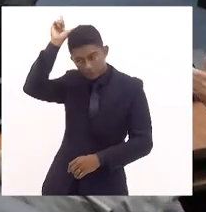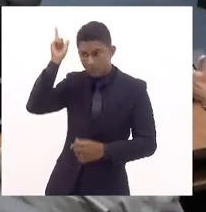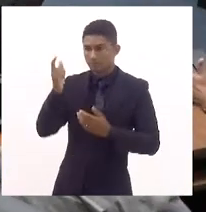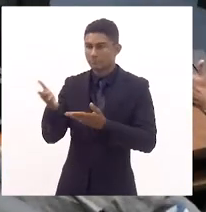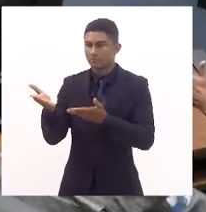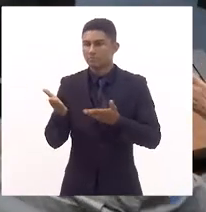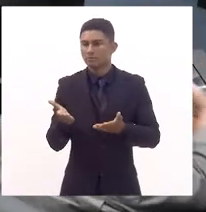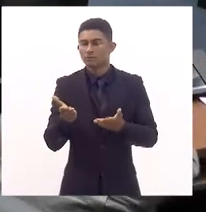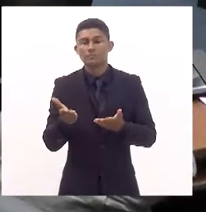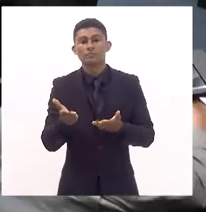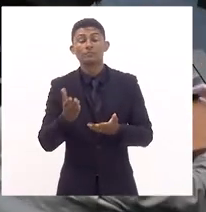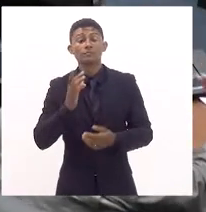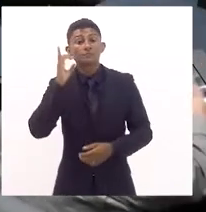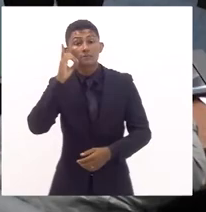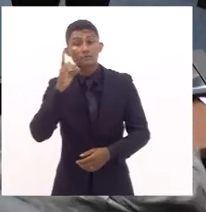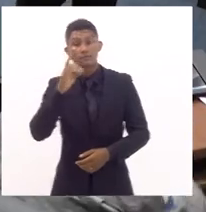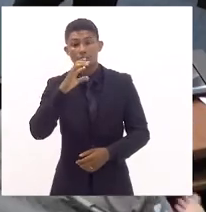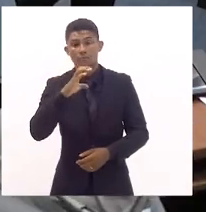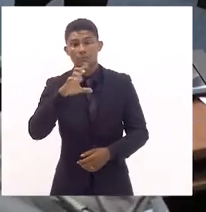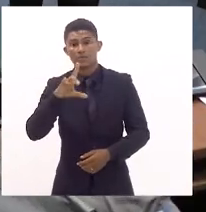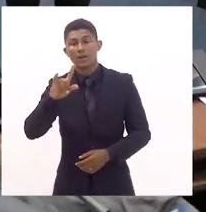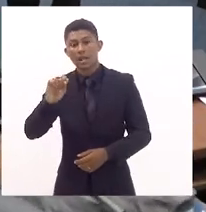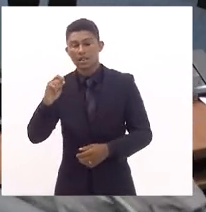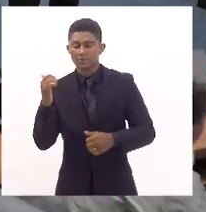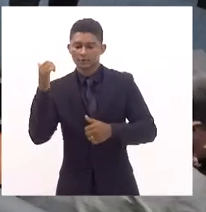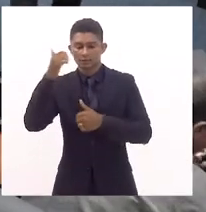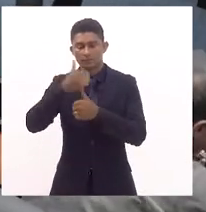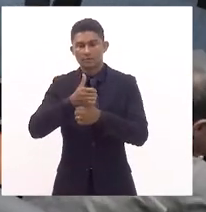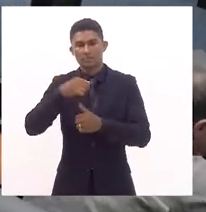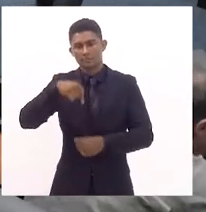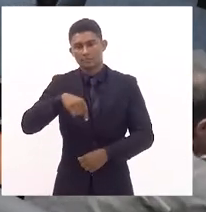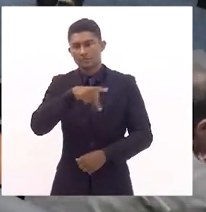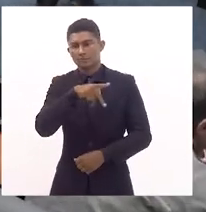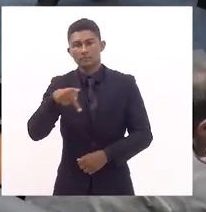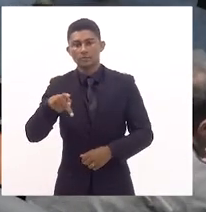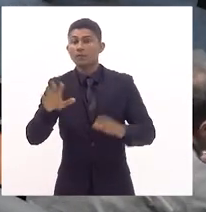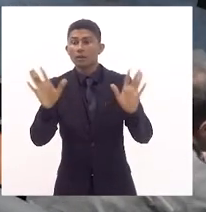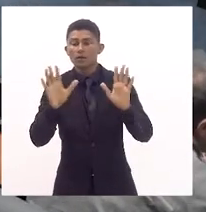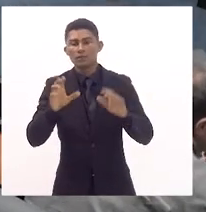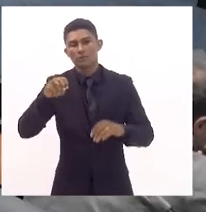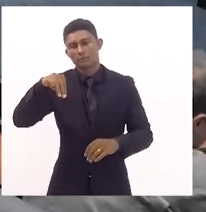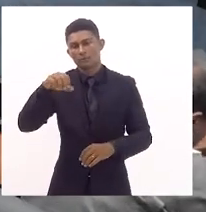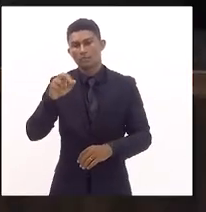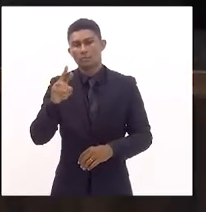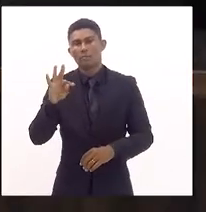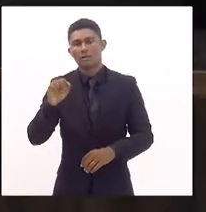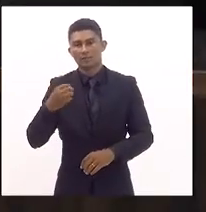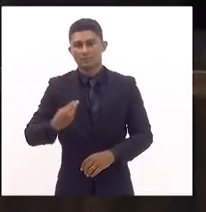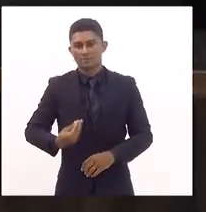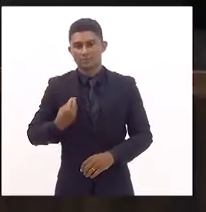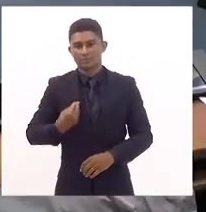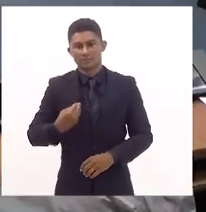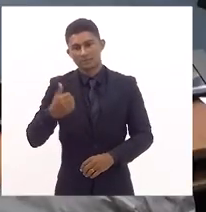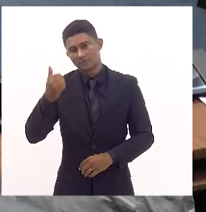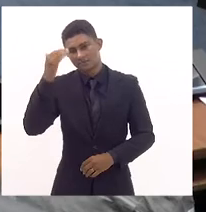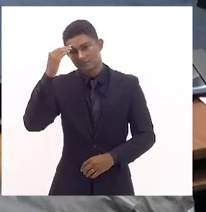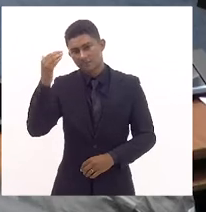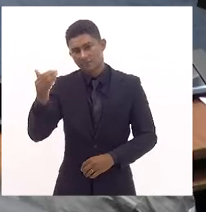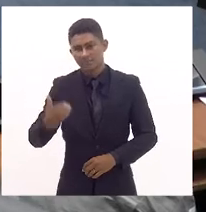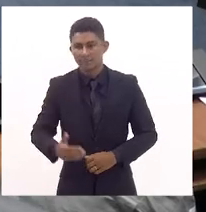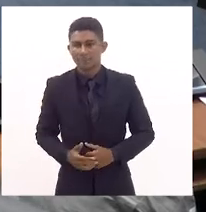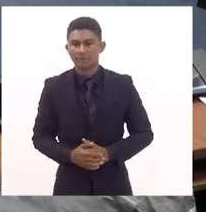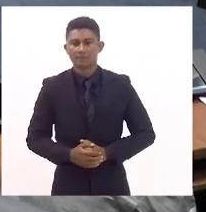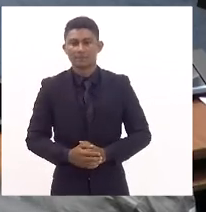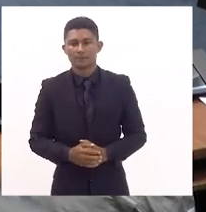Convido a deputada Célia para poder estar conosco aqui na presidência. Ah, não, a Marta está aqui. Obrigado.